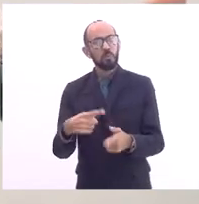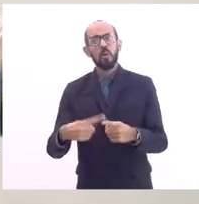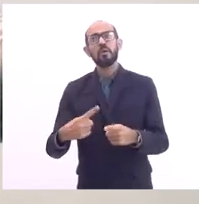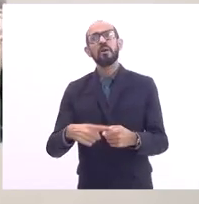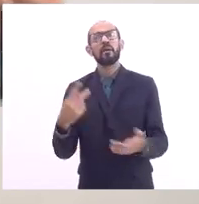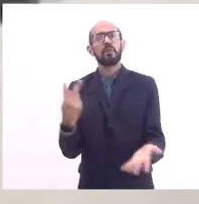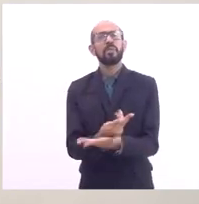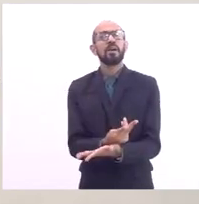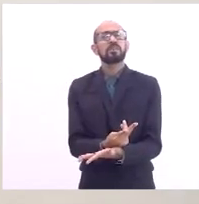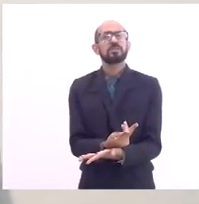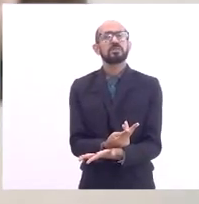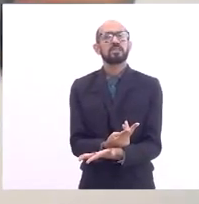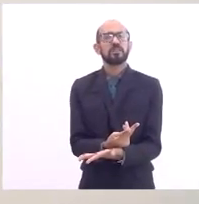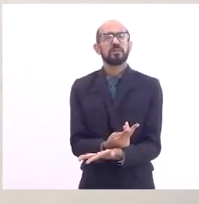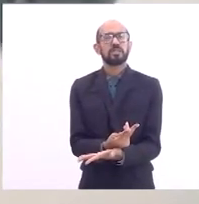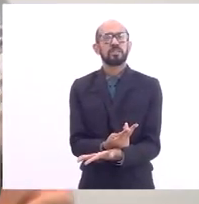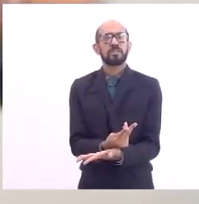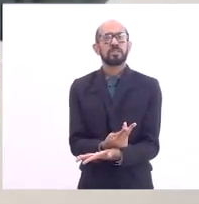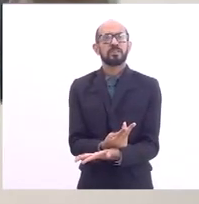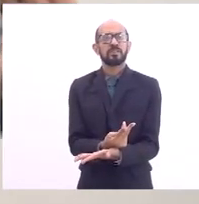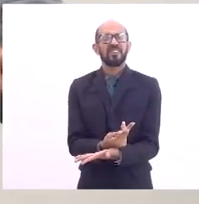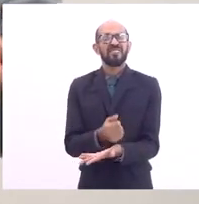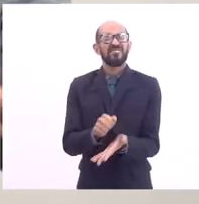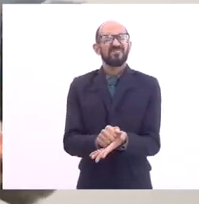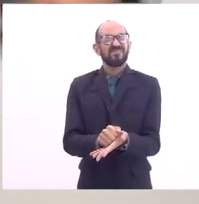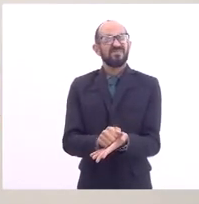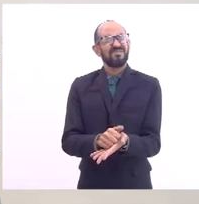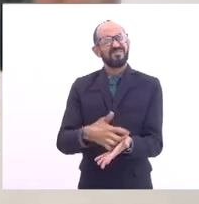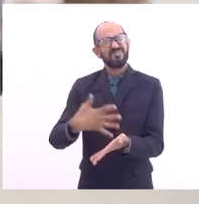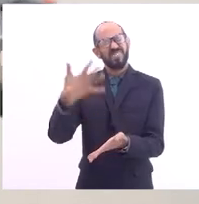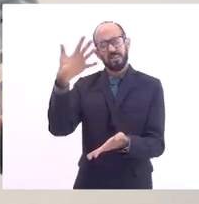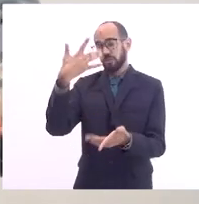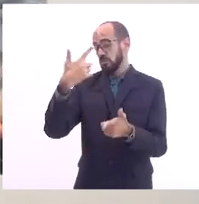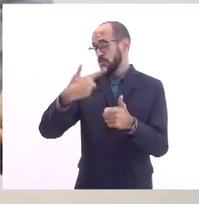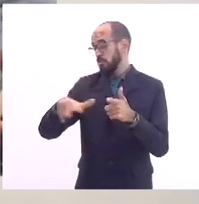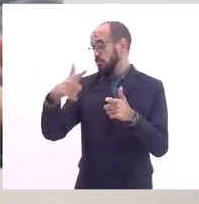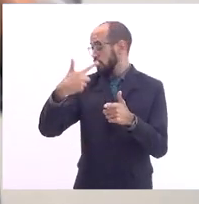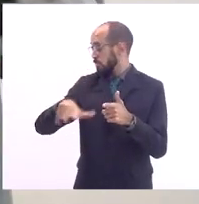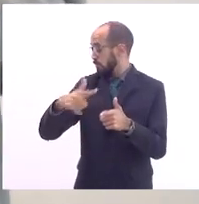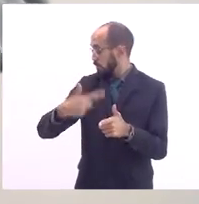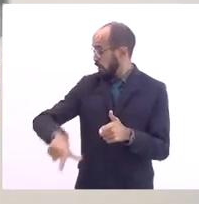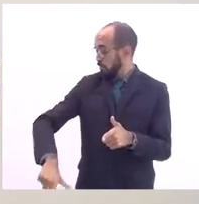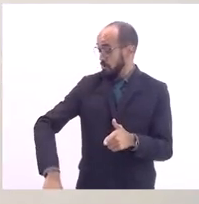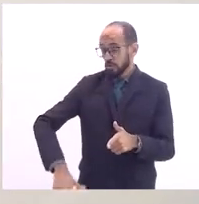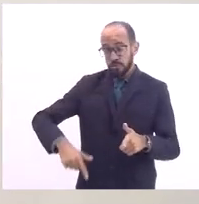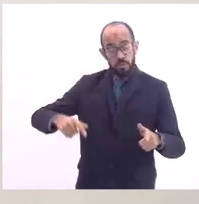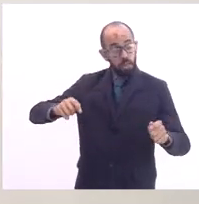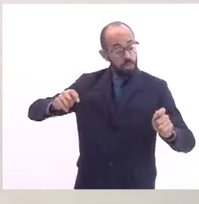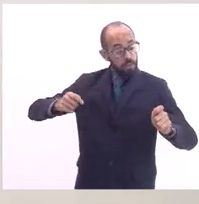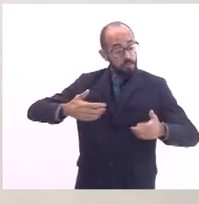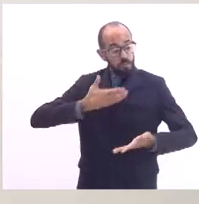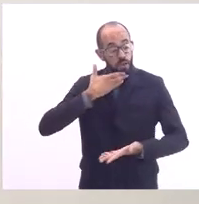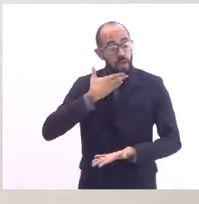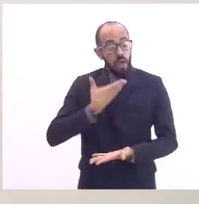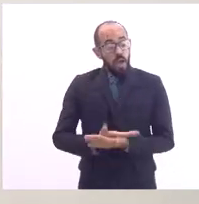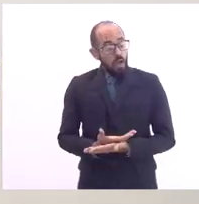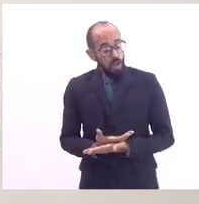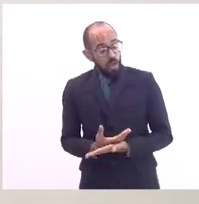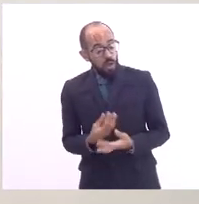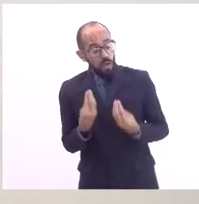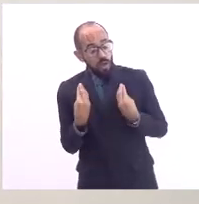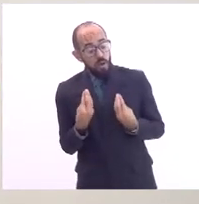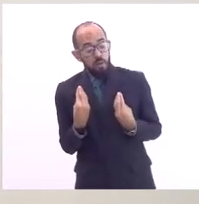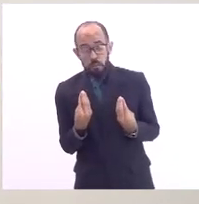isso, entendeu? São tantos os problemas, entendeu? Tantos os problemas que a gente fica chocado, entendeu? É